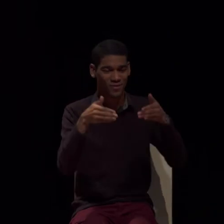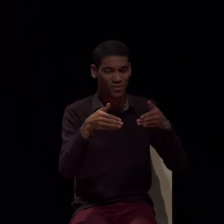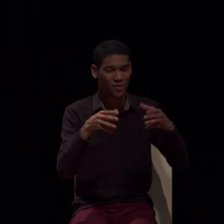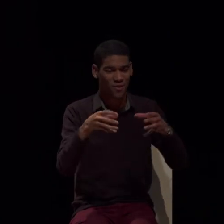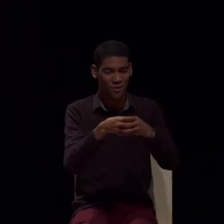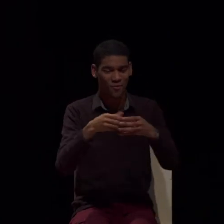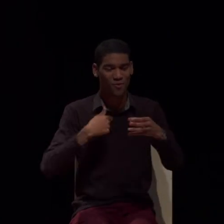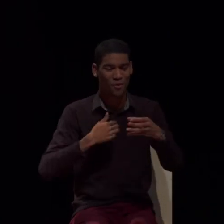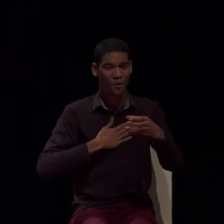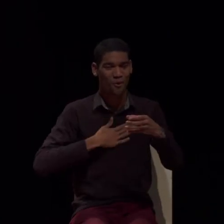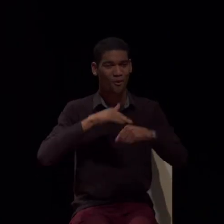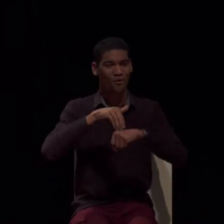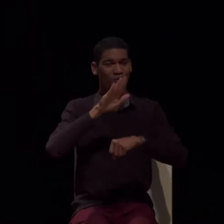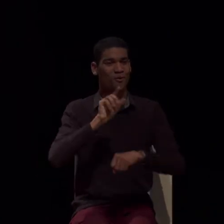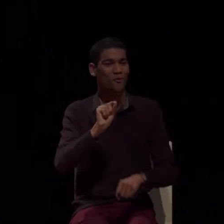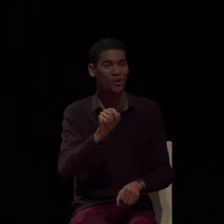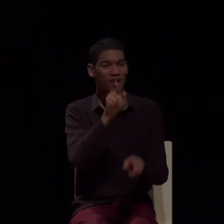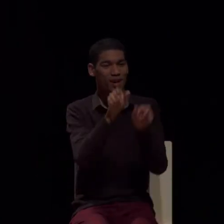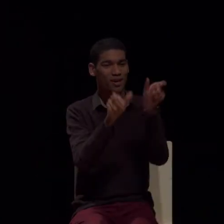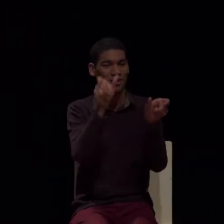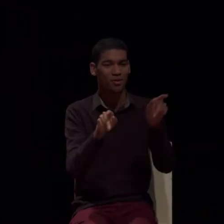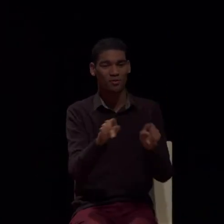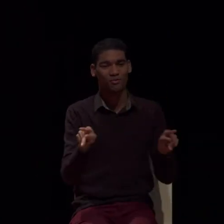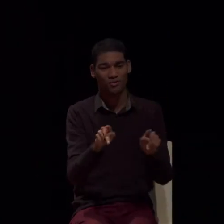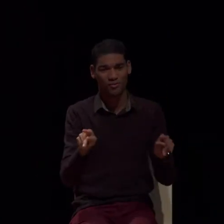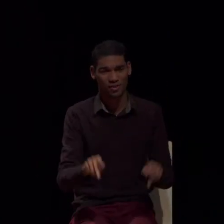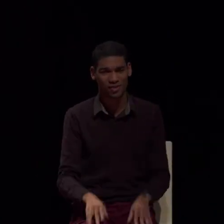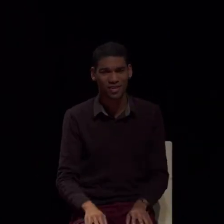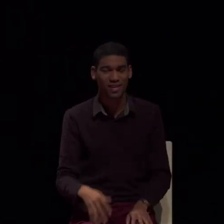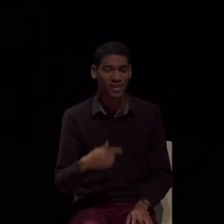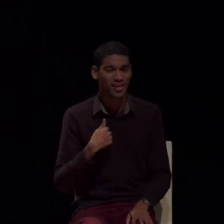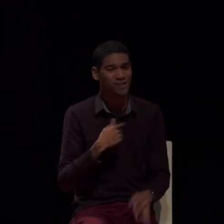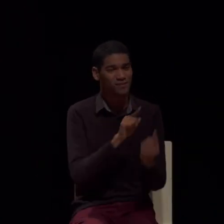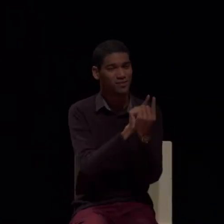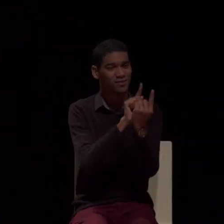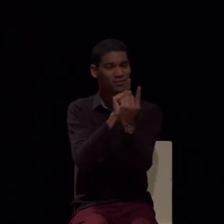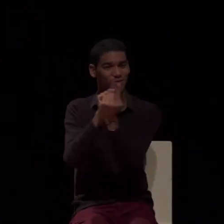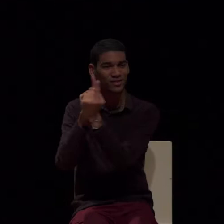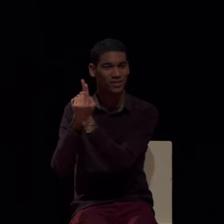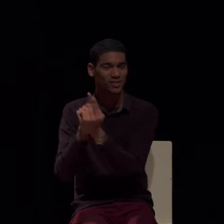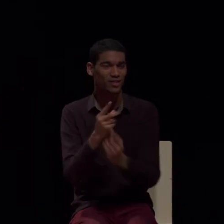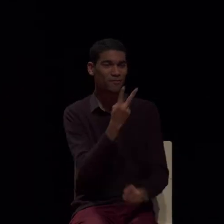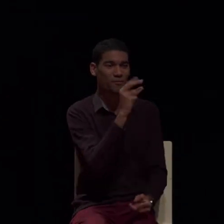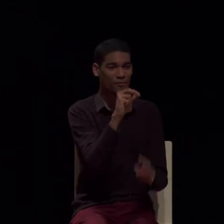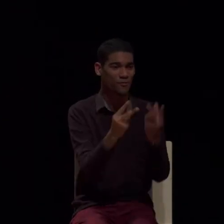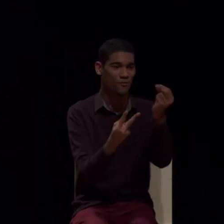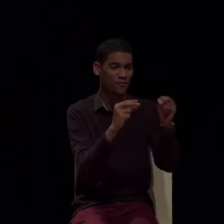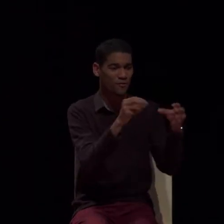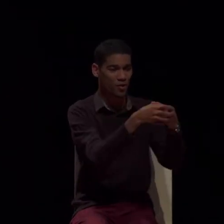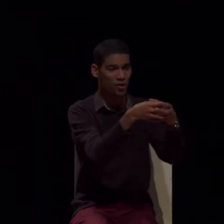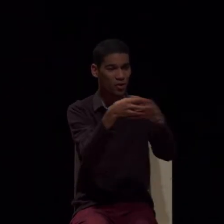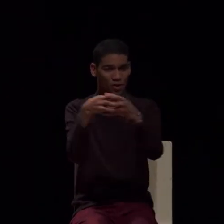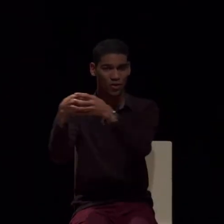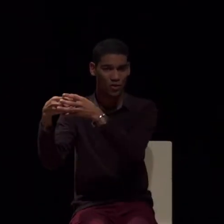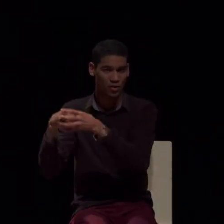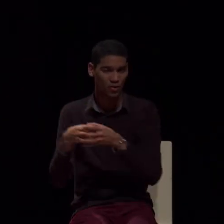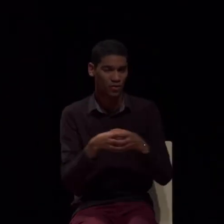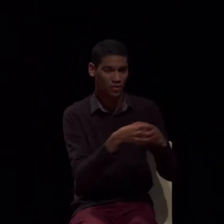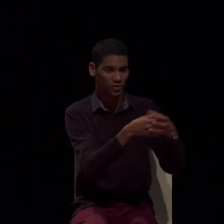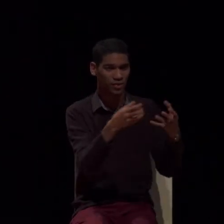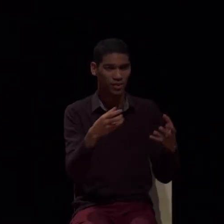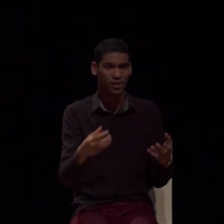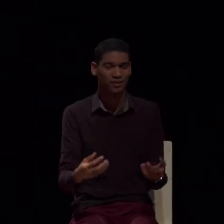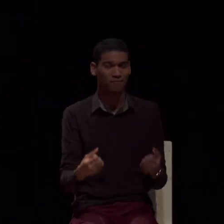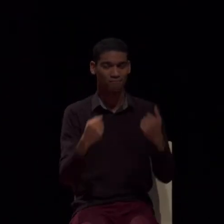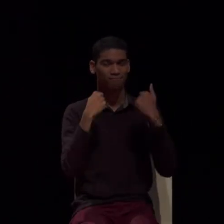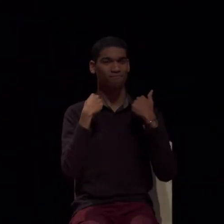professores e aí eu atendo né nós atendemos de 20 em 20 está na frente de